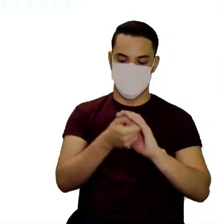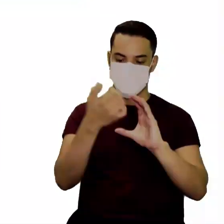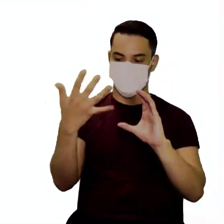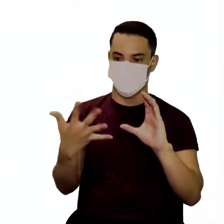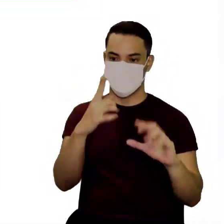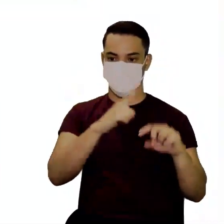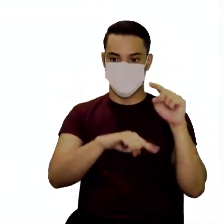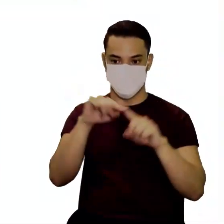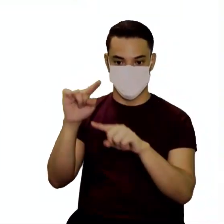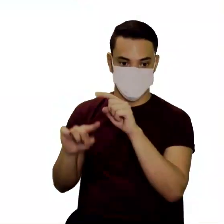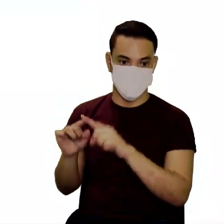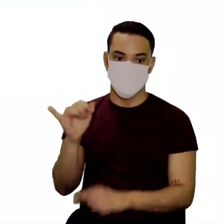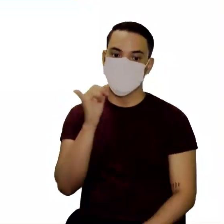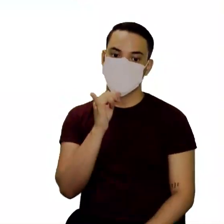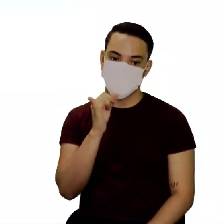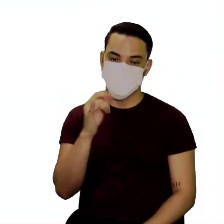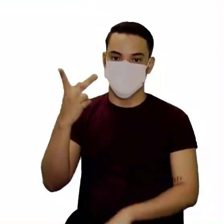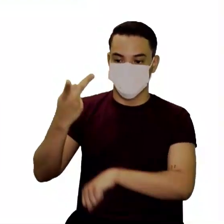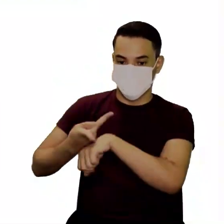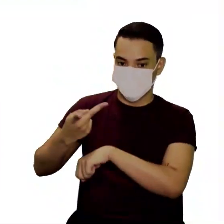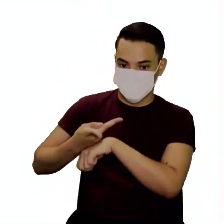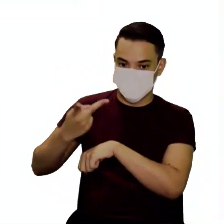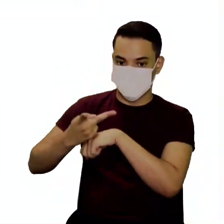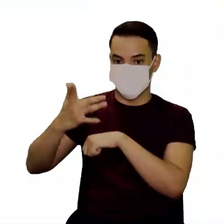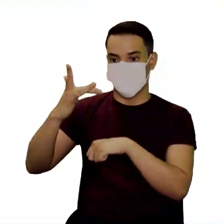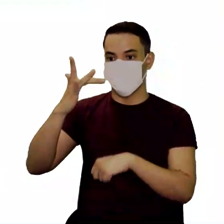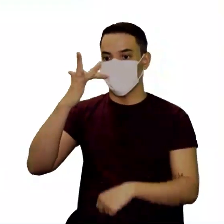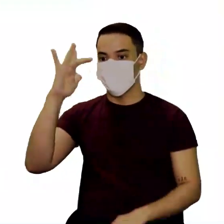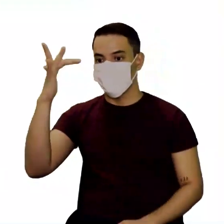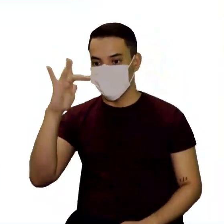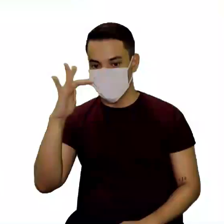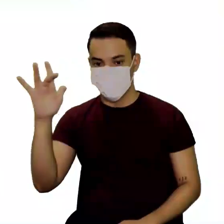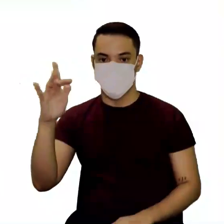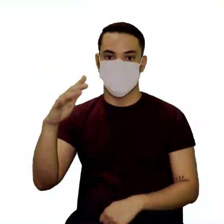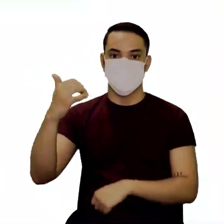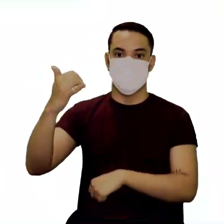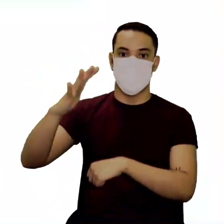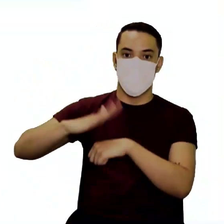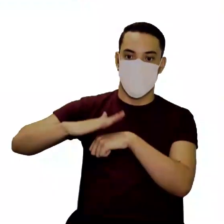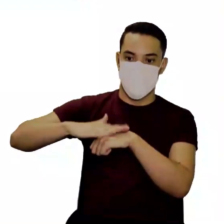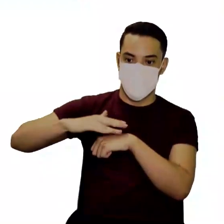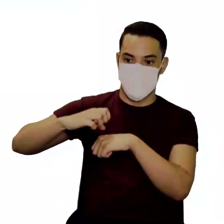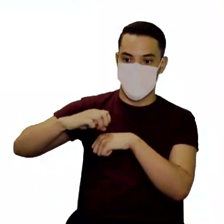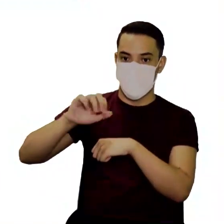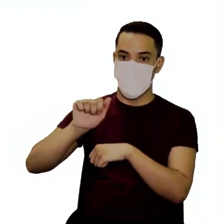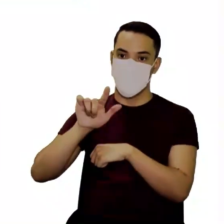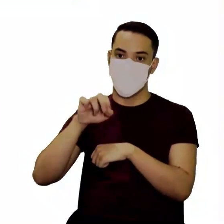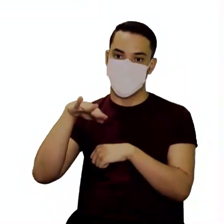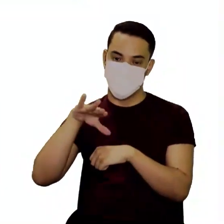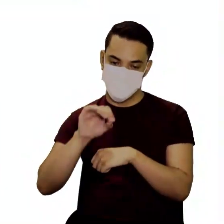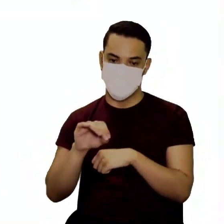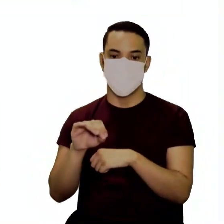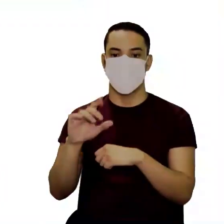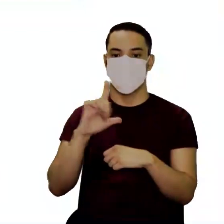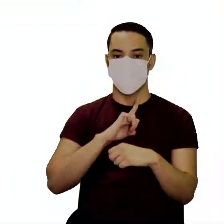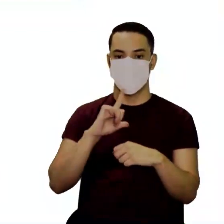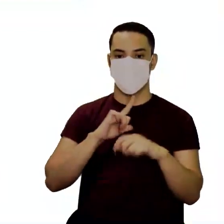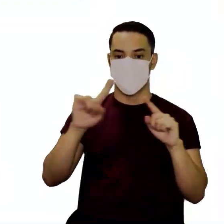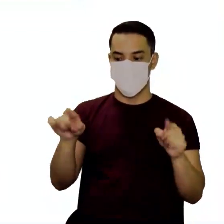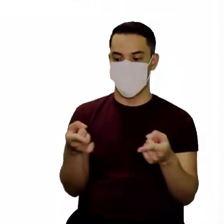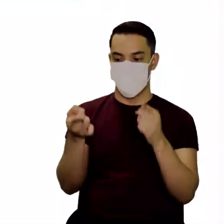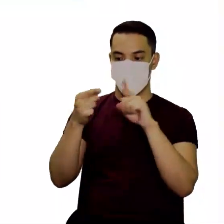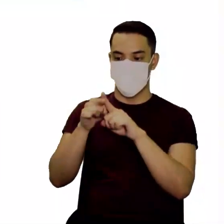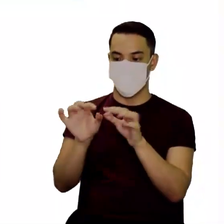material, exemplo, prata, ouro, alumínio, e da temperatura, né? Medida em ohms